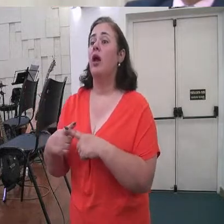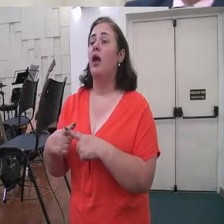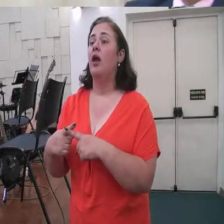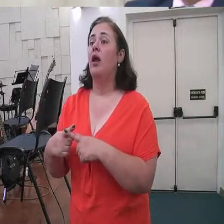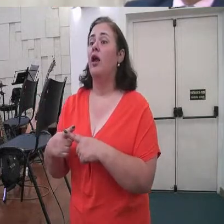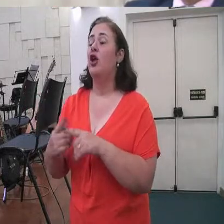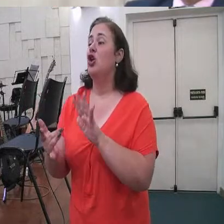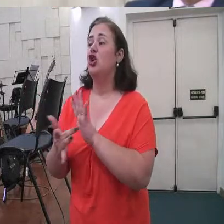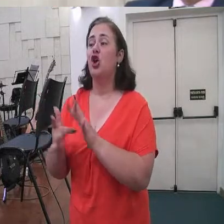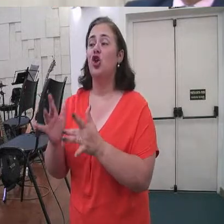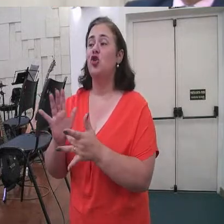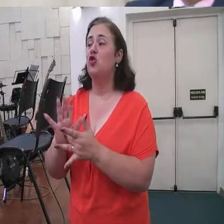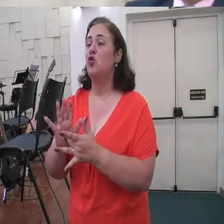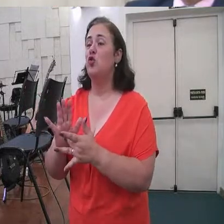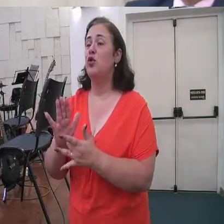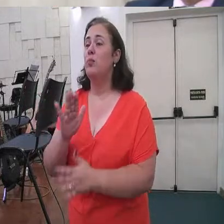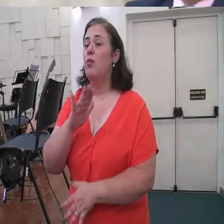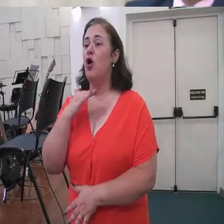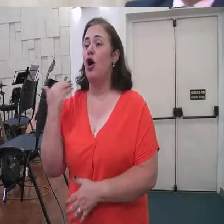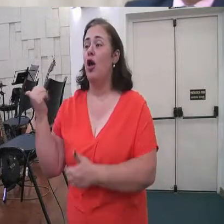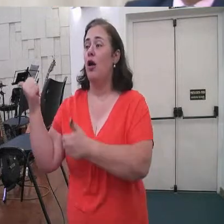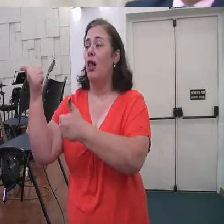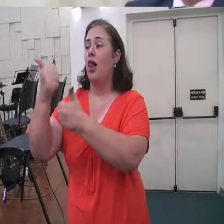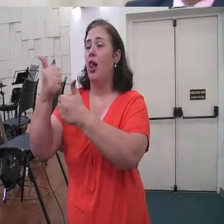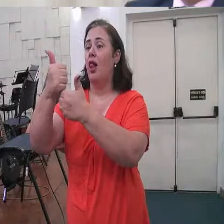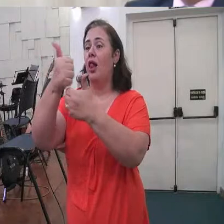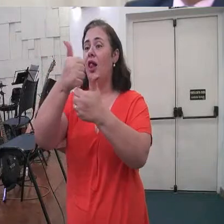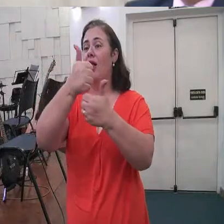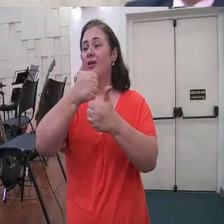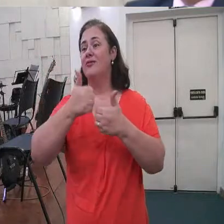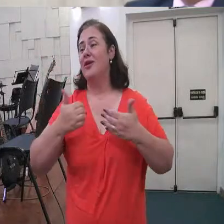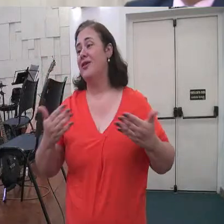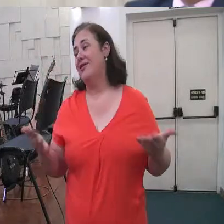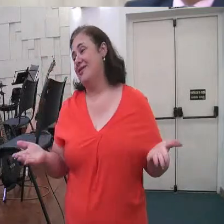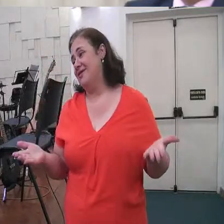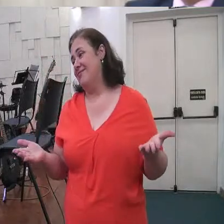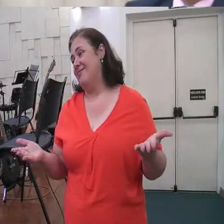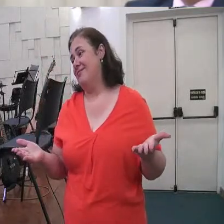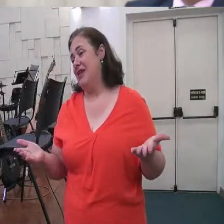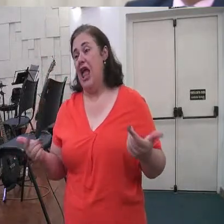meu. Então, é a fé mercantilista,